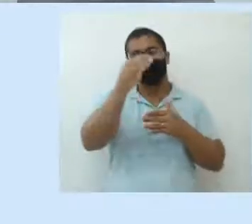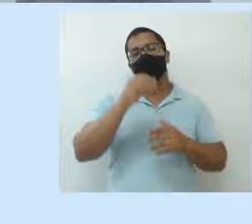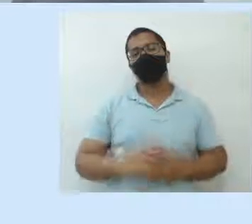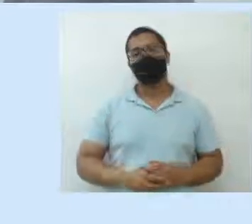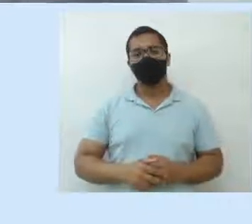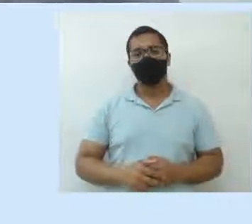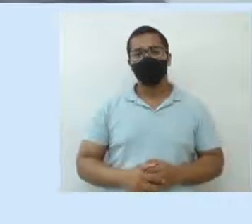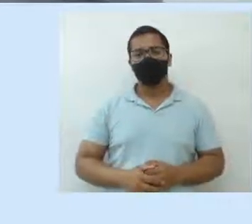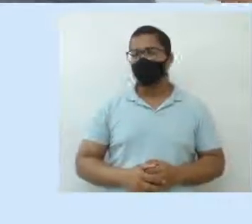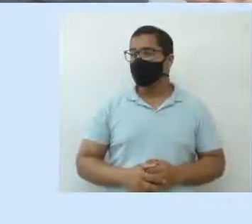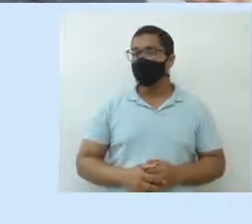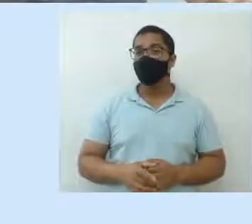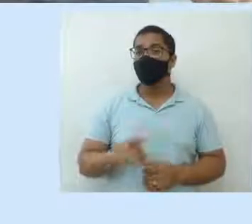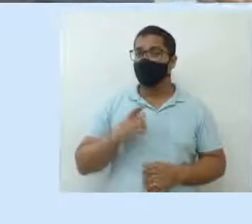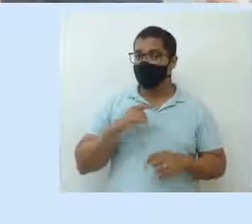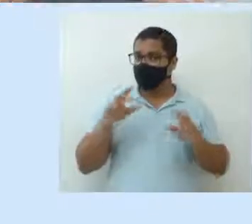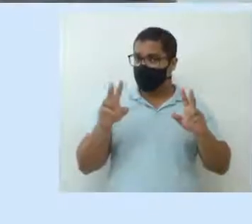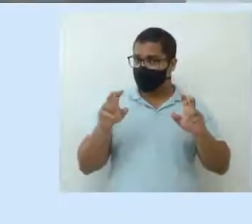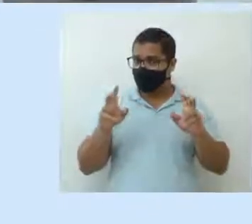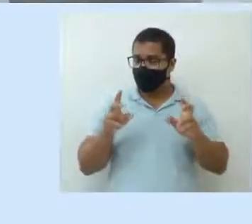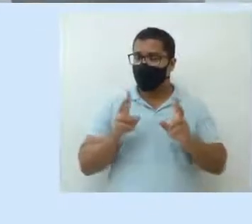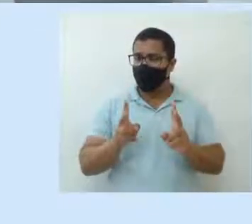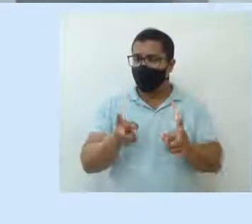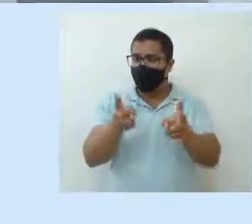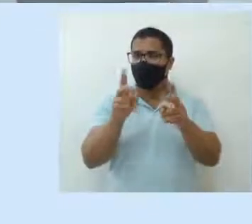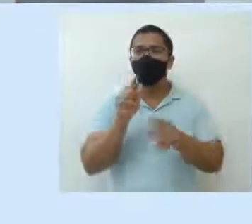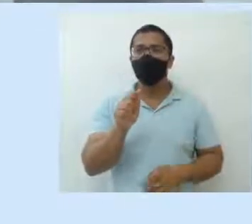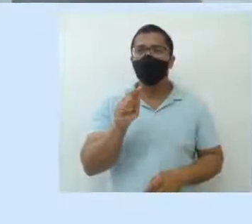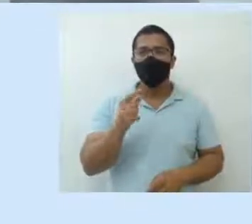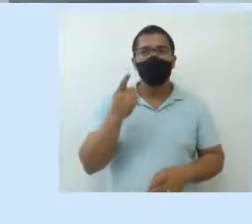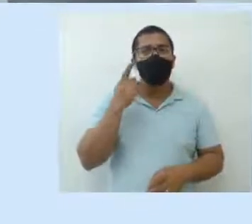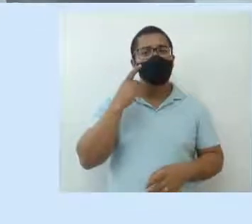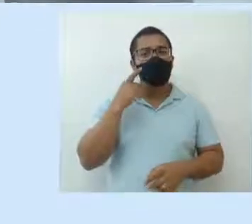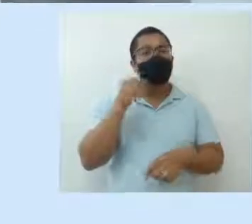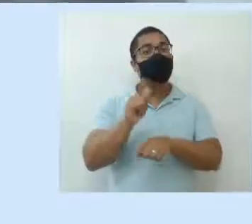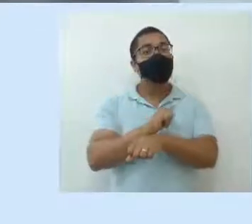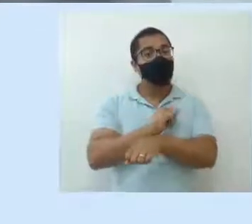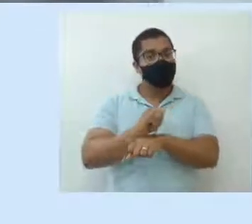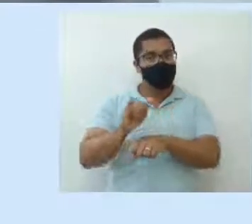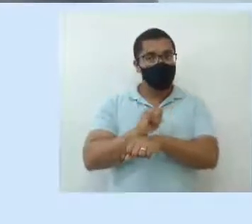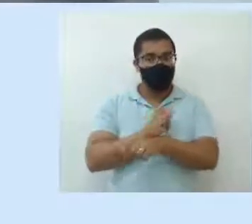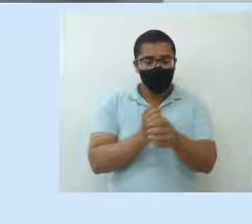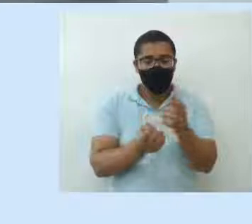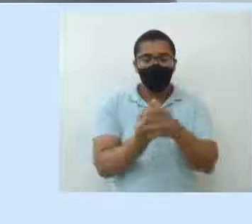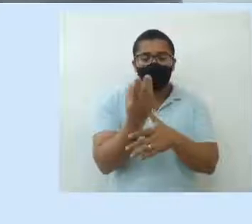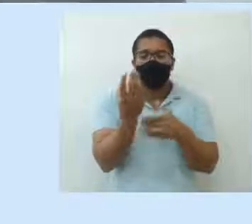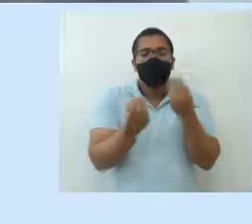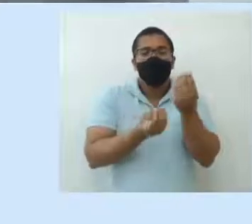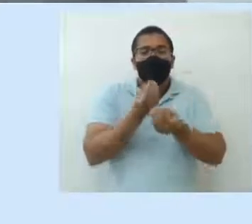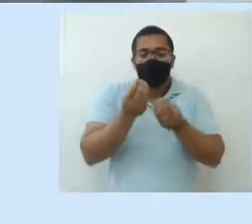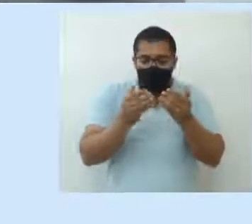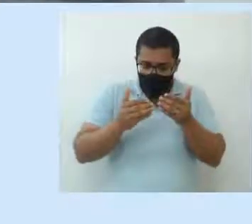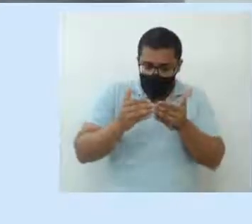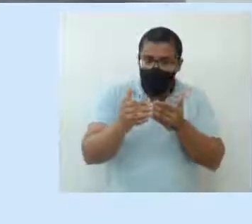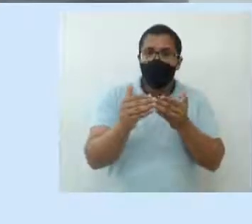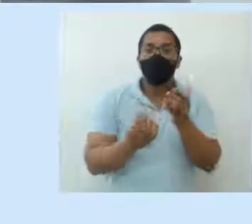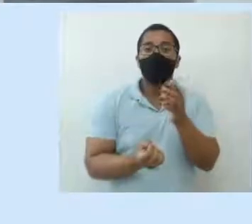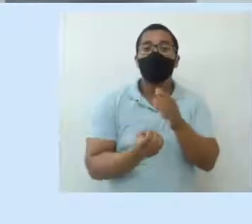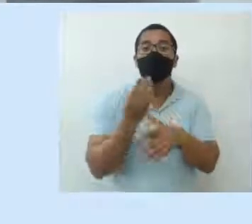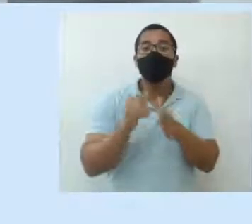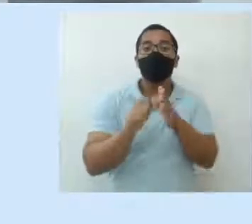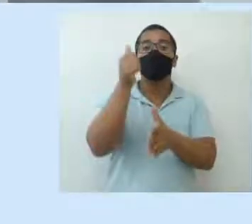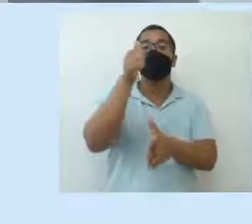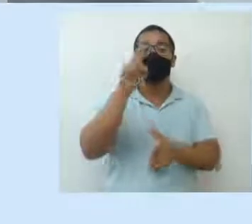temos aqui, ainda sobre esse ponto, nós temos esse método foi desenvolvido inicialmente por